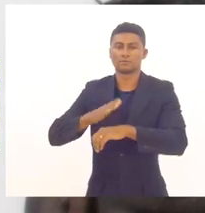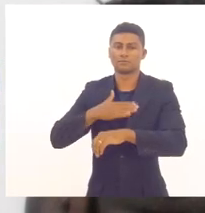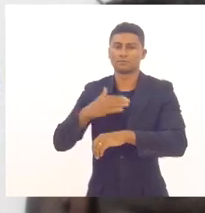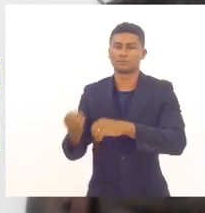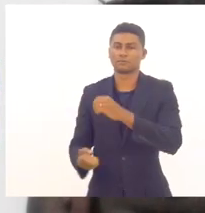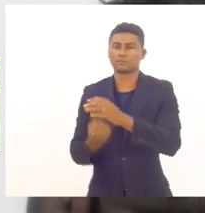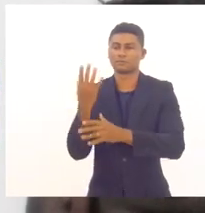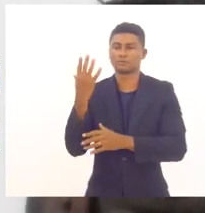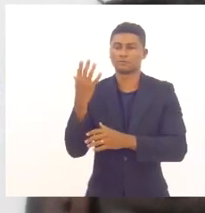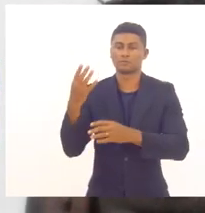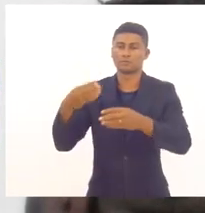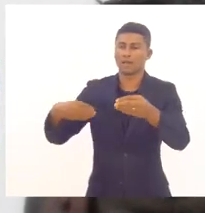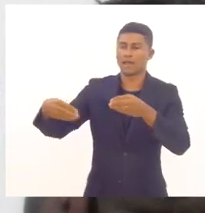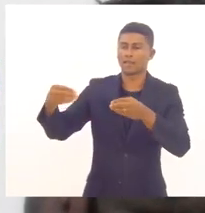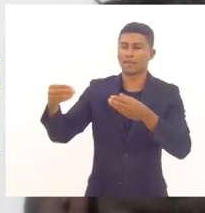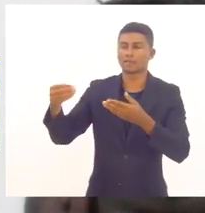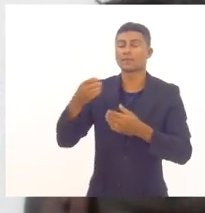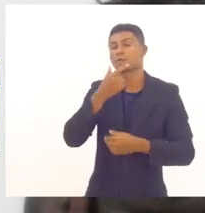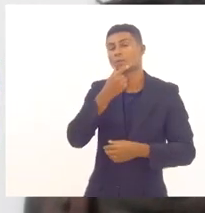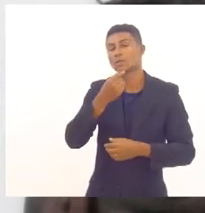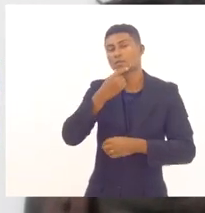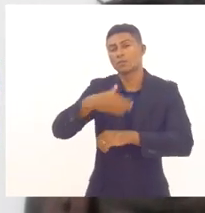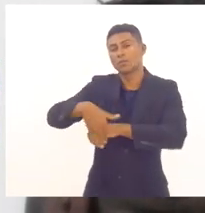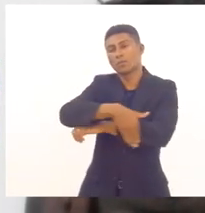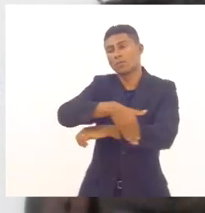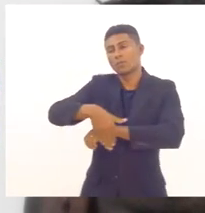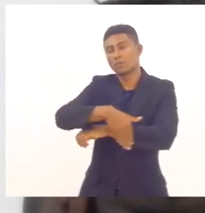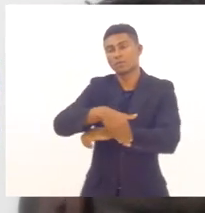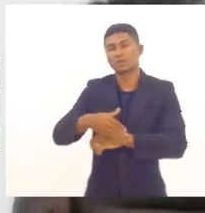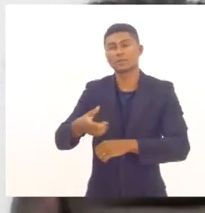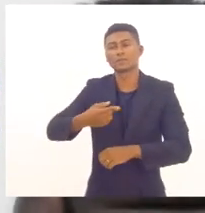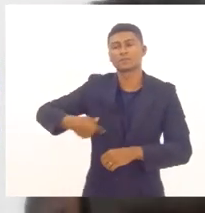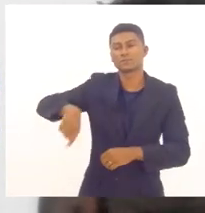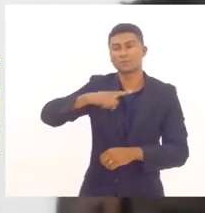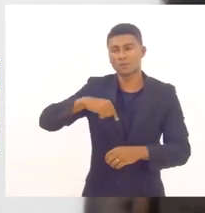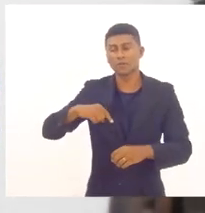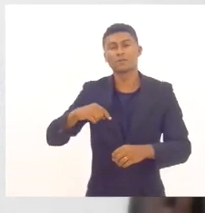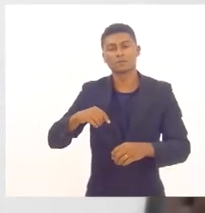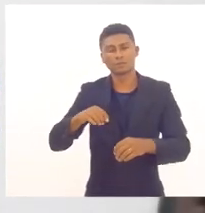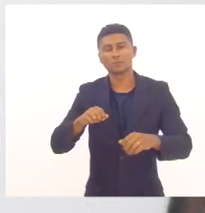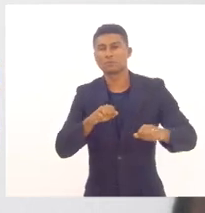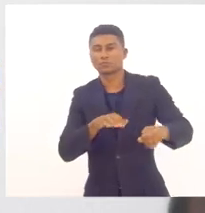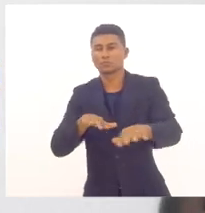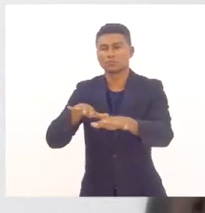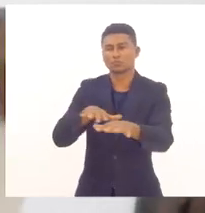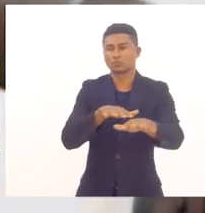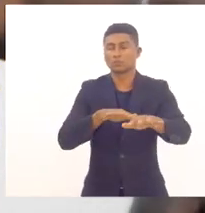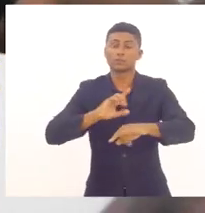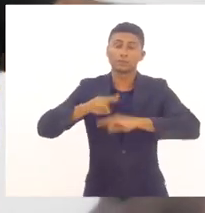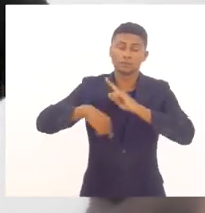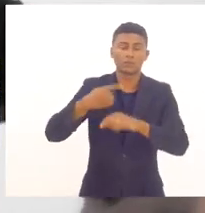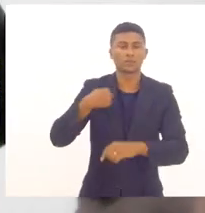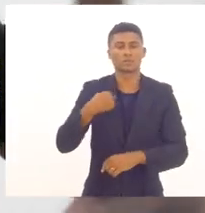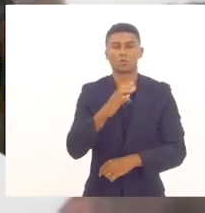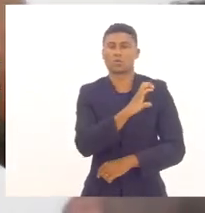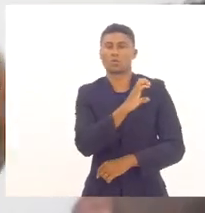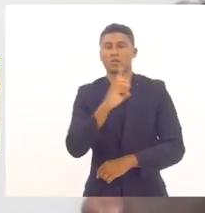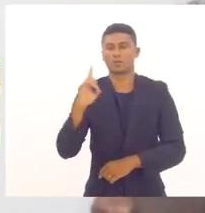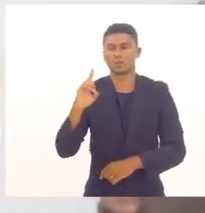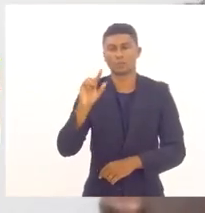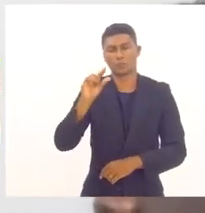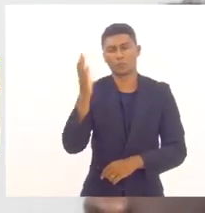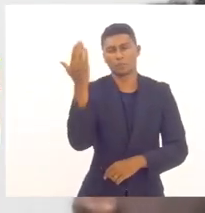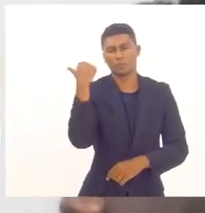É o cartaz com os meninos de rua da Tia Seata, que a gente fazia lavagem. Depois eu assumi a coordenação, há pouco